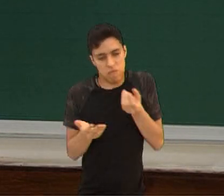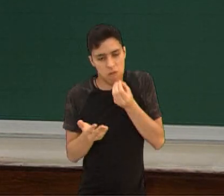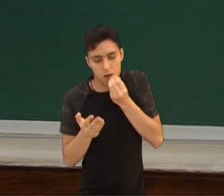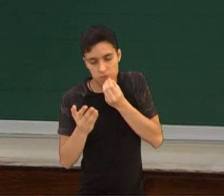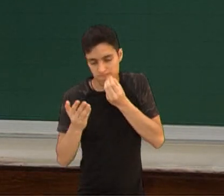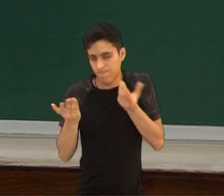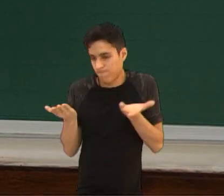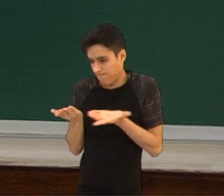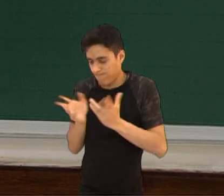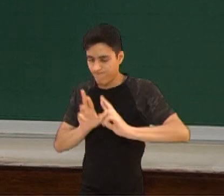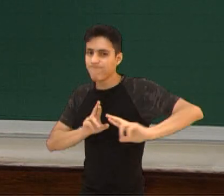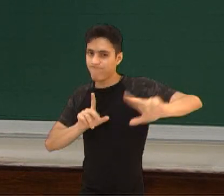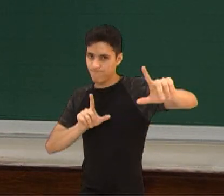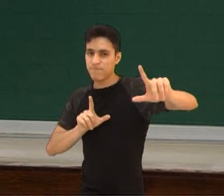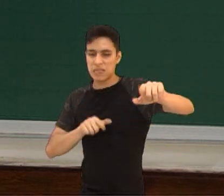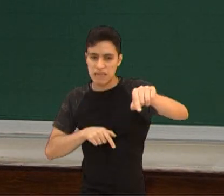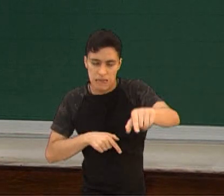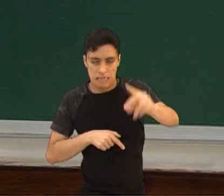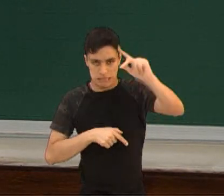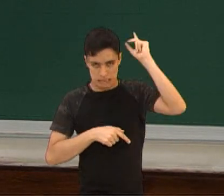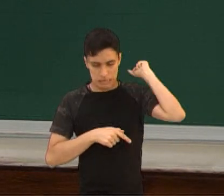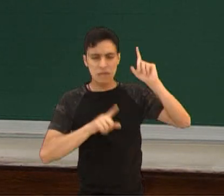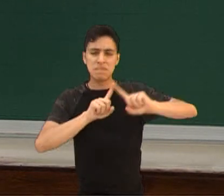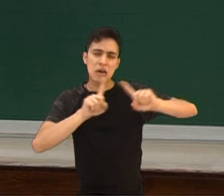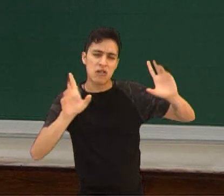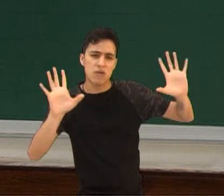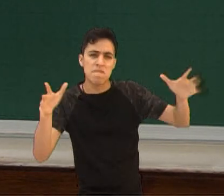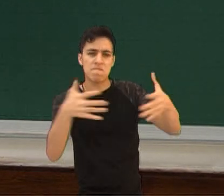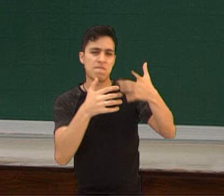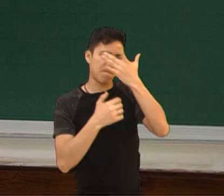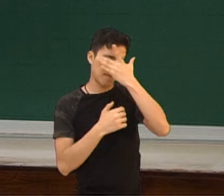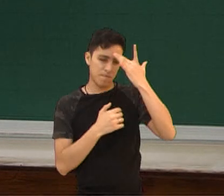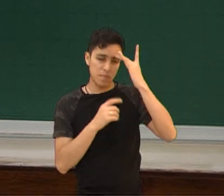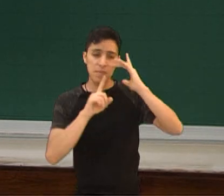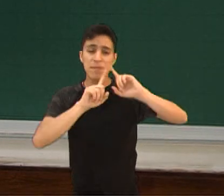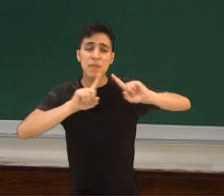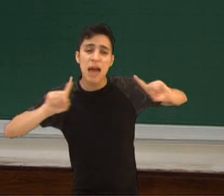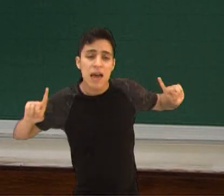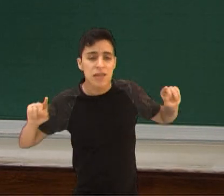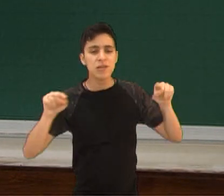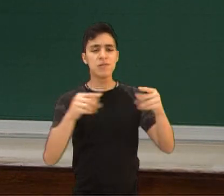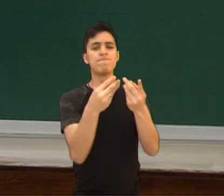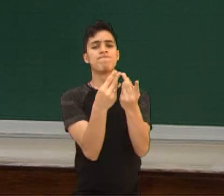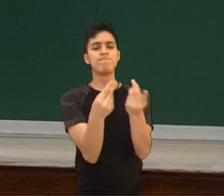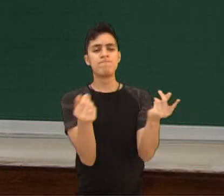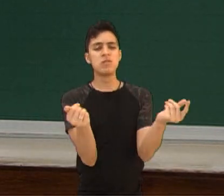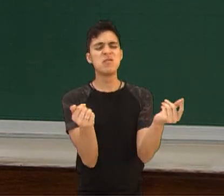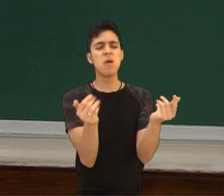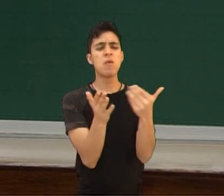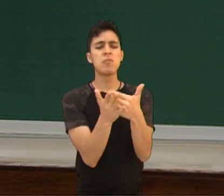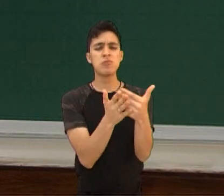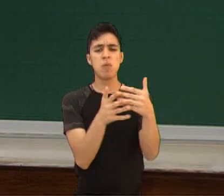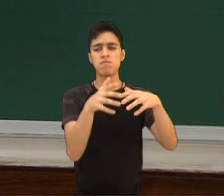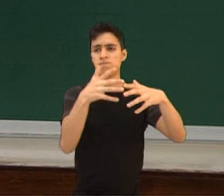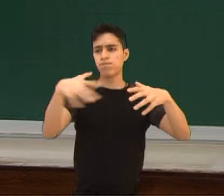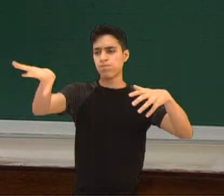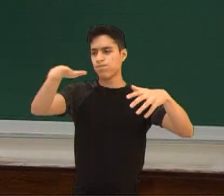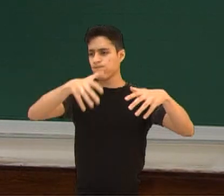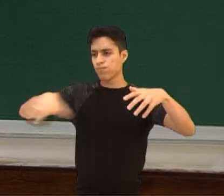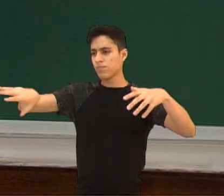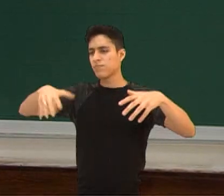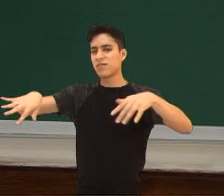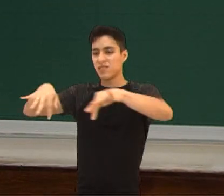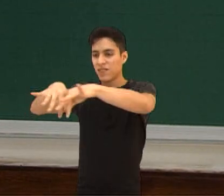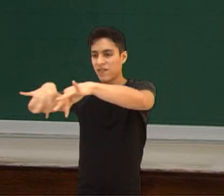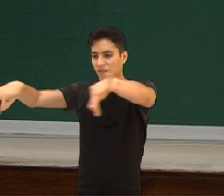né? E depois passou-se, com a queda do Império Romano, passa-se ao sistema de feudos, que depois, futuramente, também